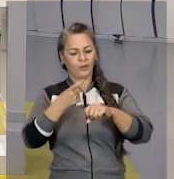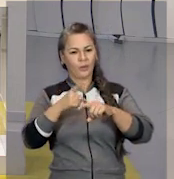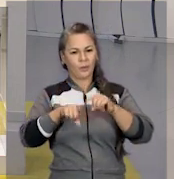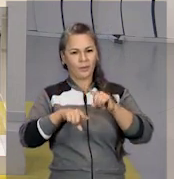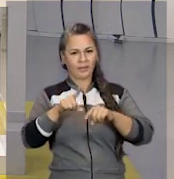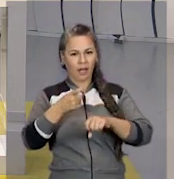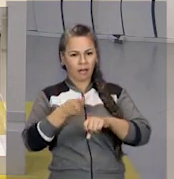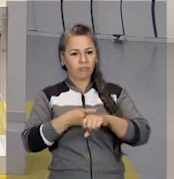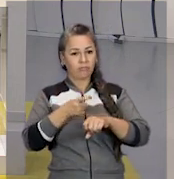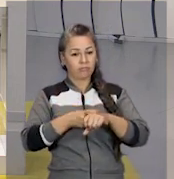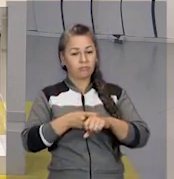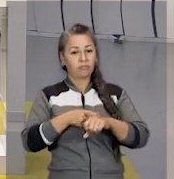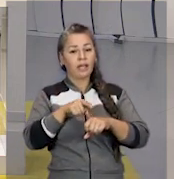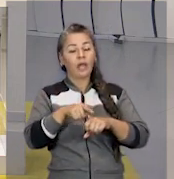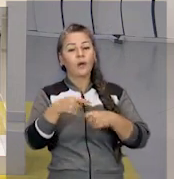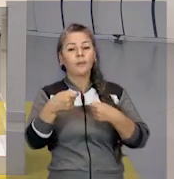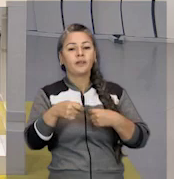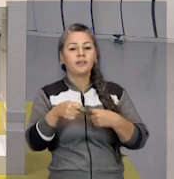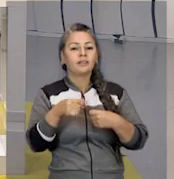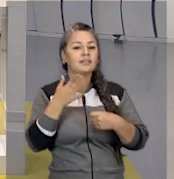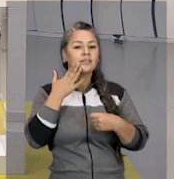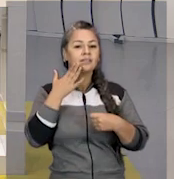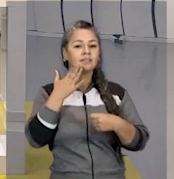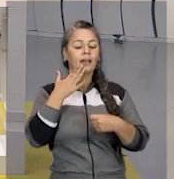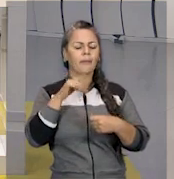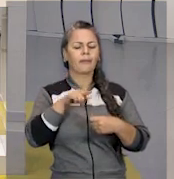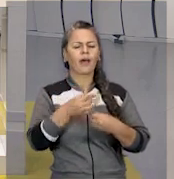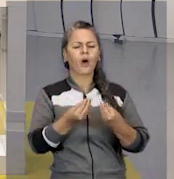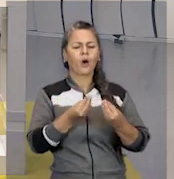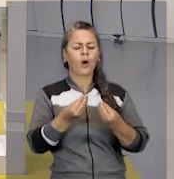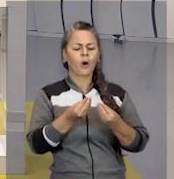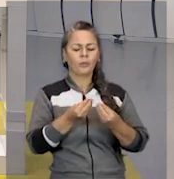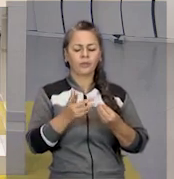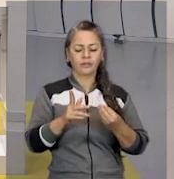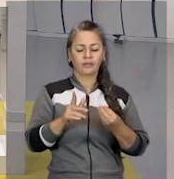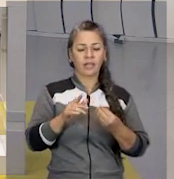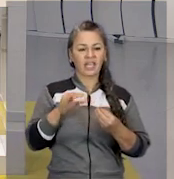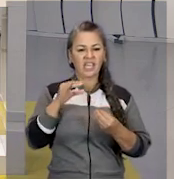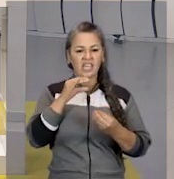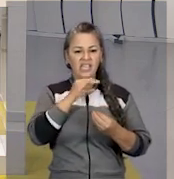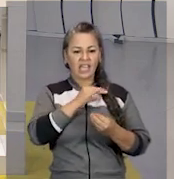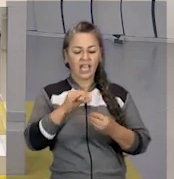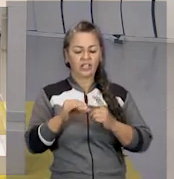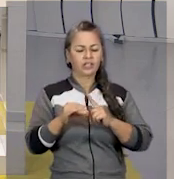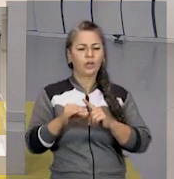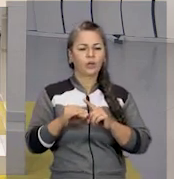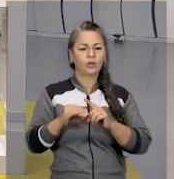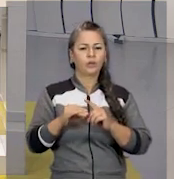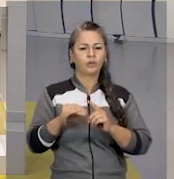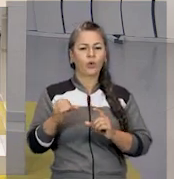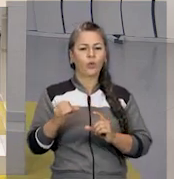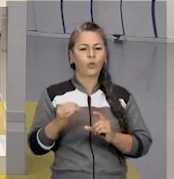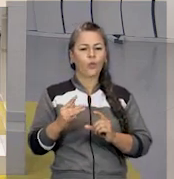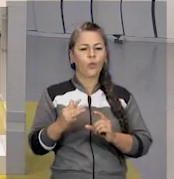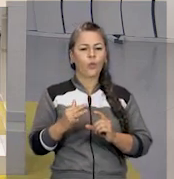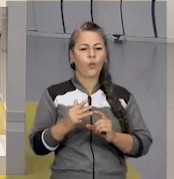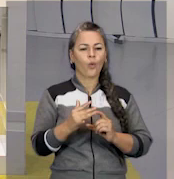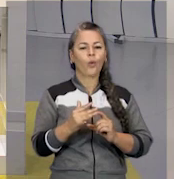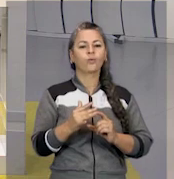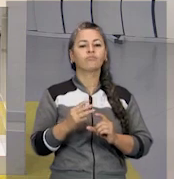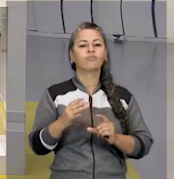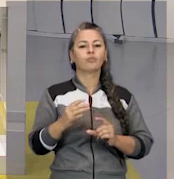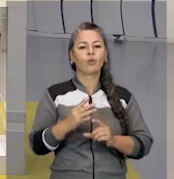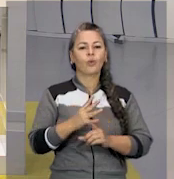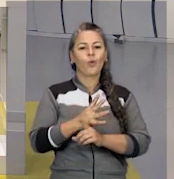certo? Então, eu tenho que conhecer como ela passa energia a cada quantidade de energia, a cada calor, a